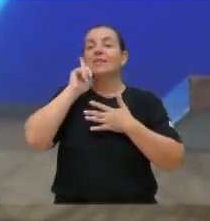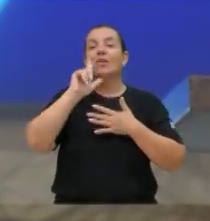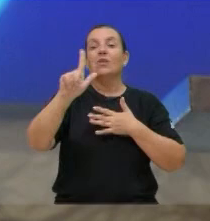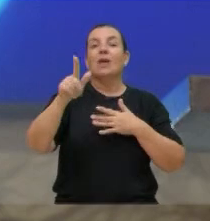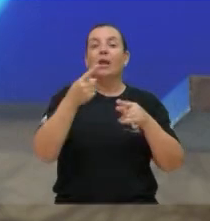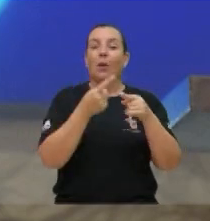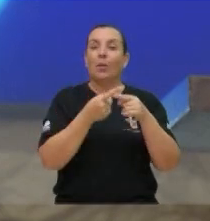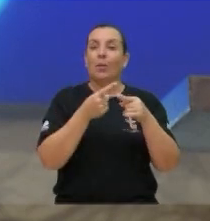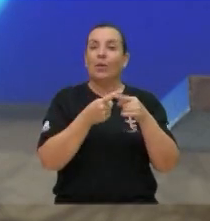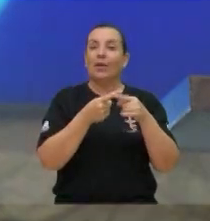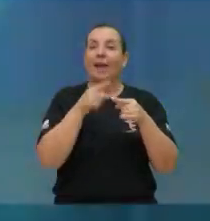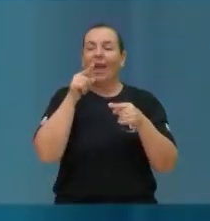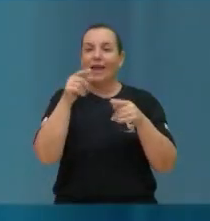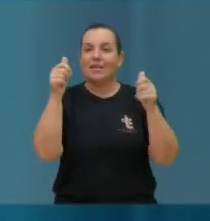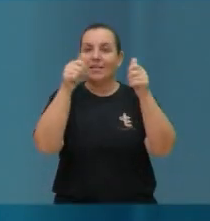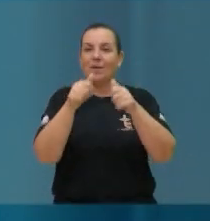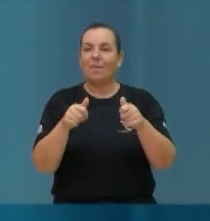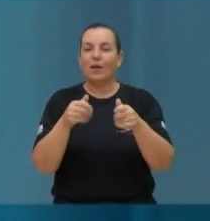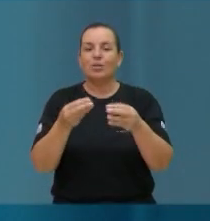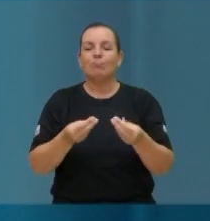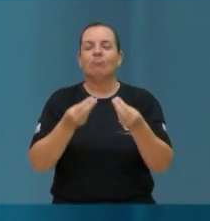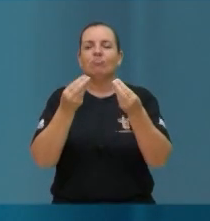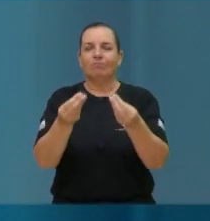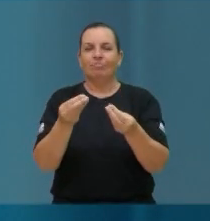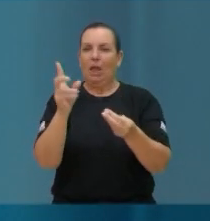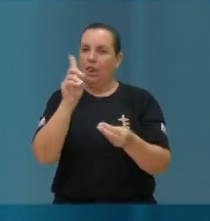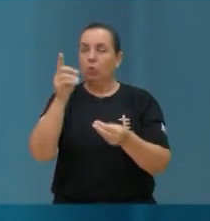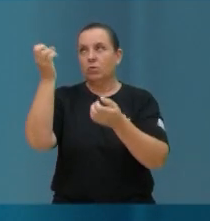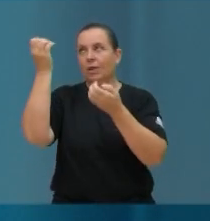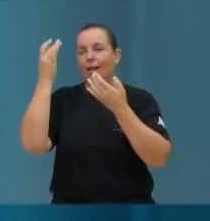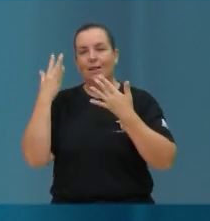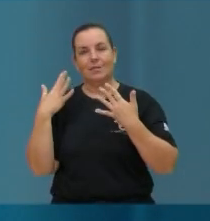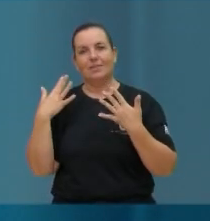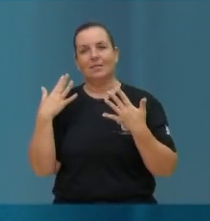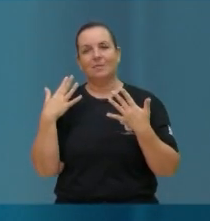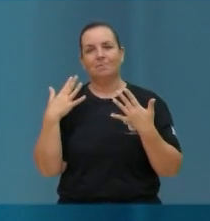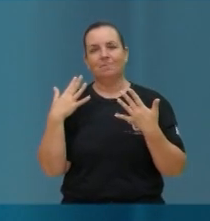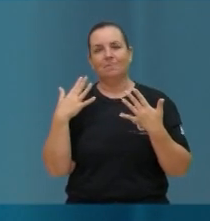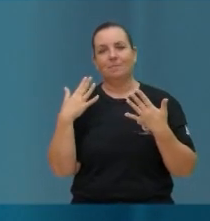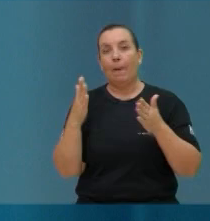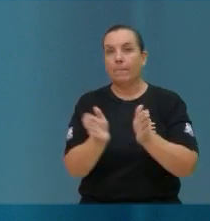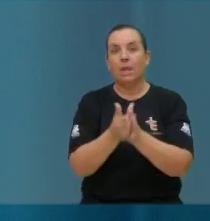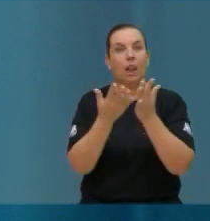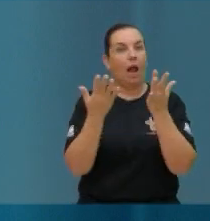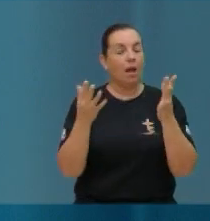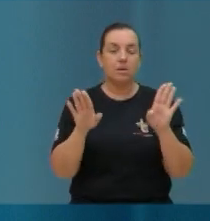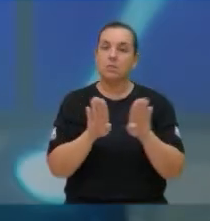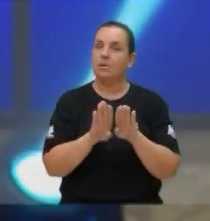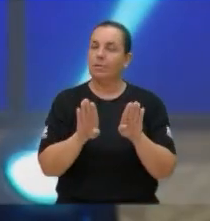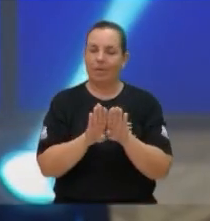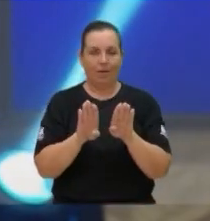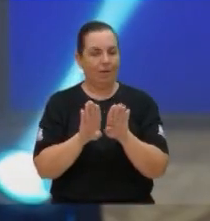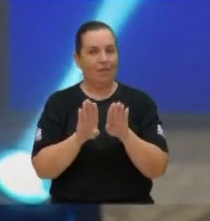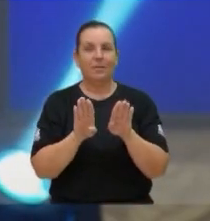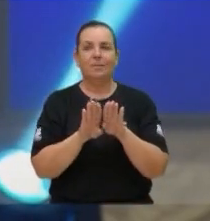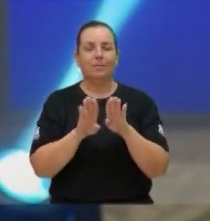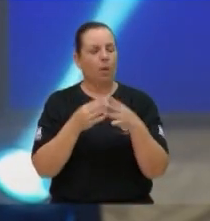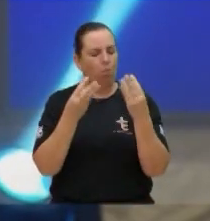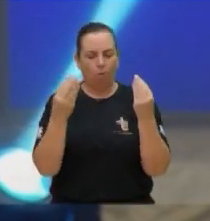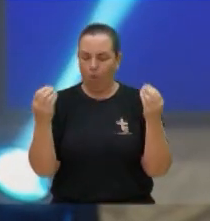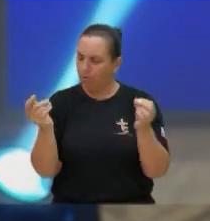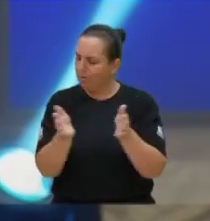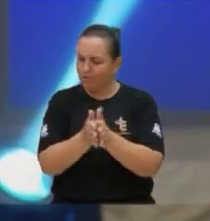dessa imagem. Não só graças, milagres também. Muitos